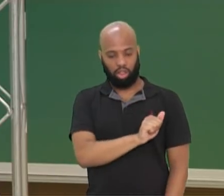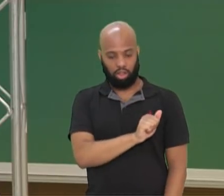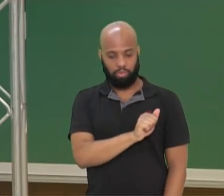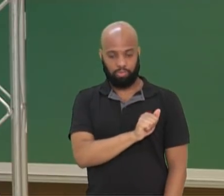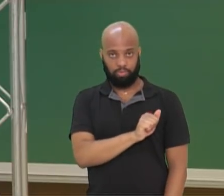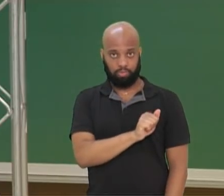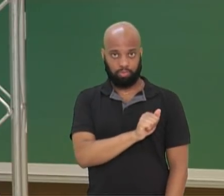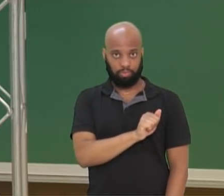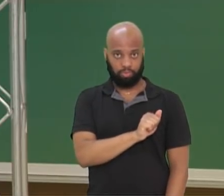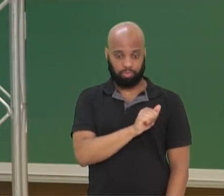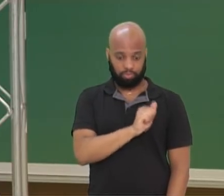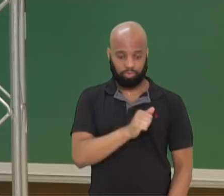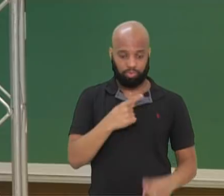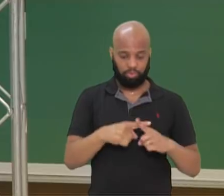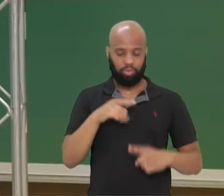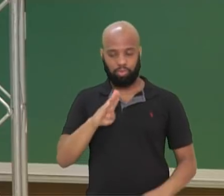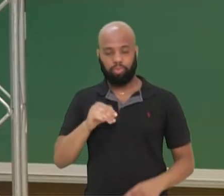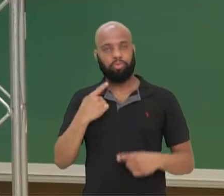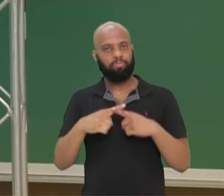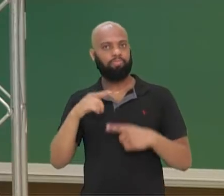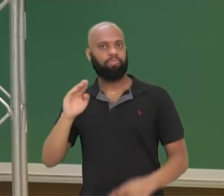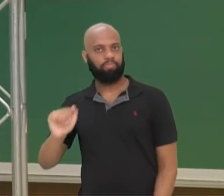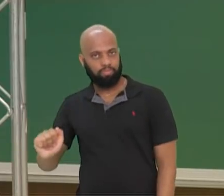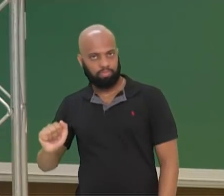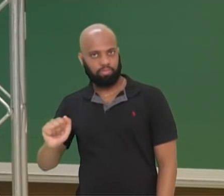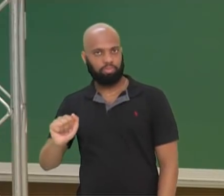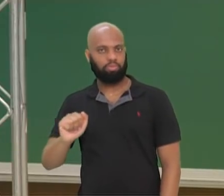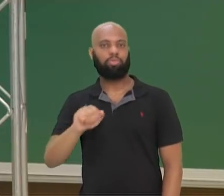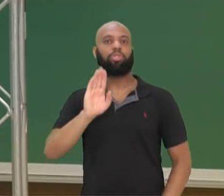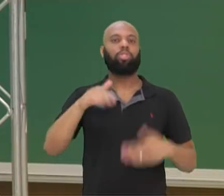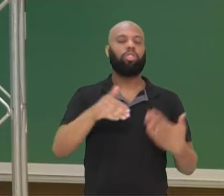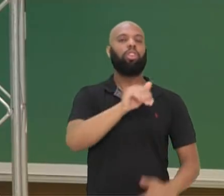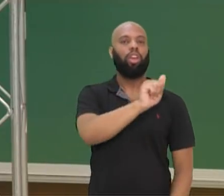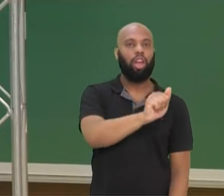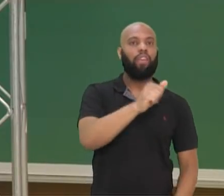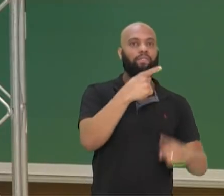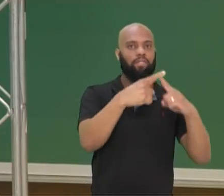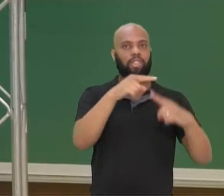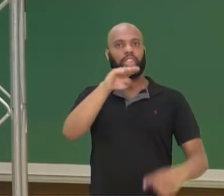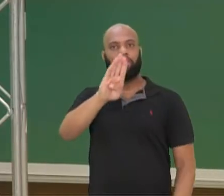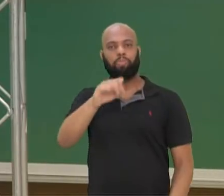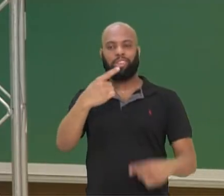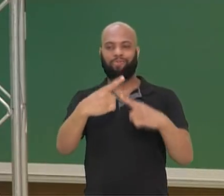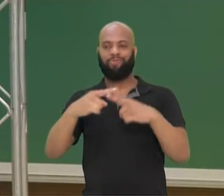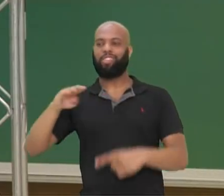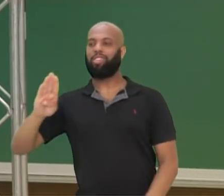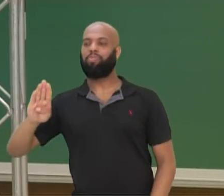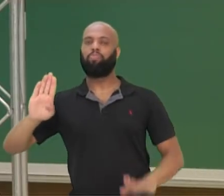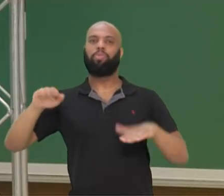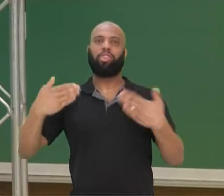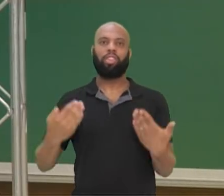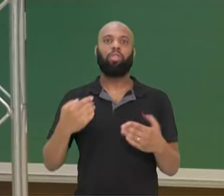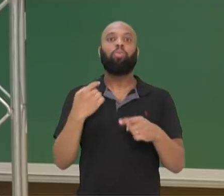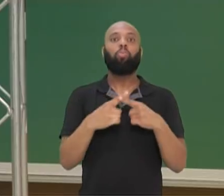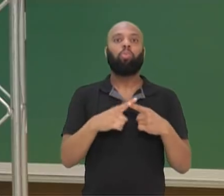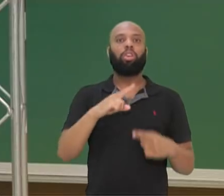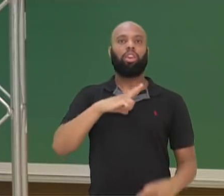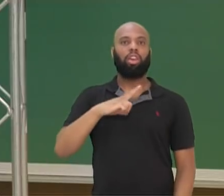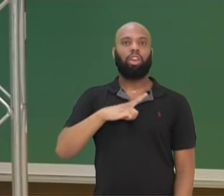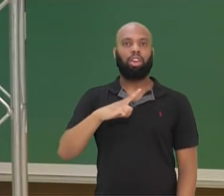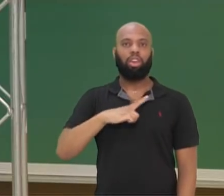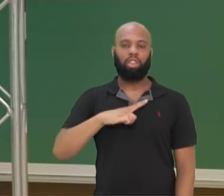ter o quê? A vezes B vezes B, AB ao quadrado. Como são 3, então tá ali 3AB ao